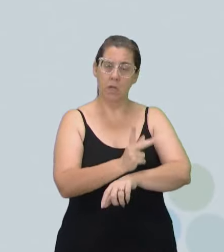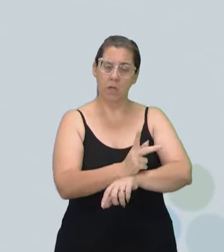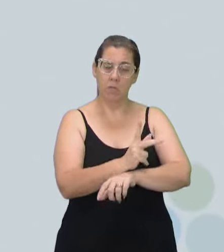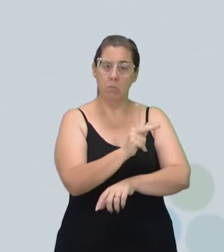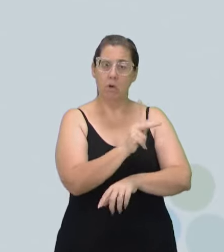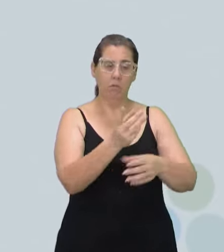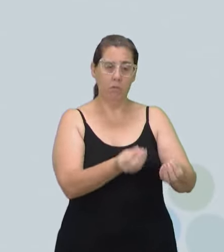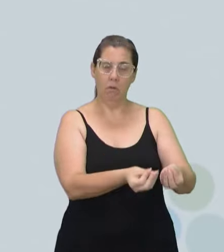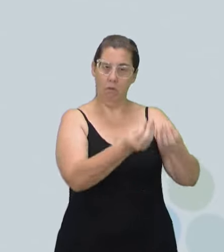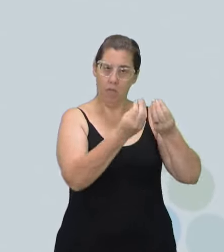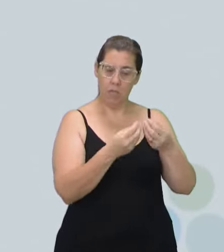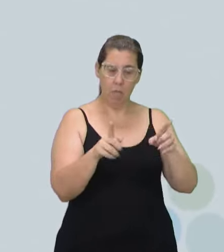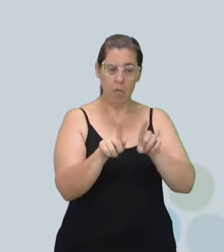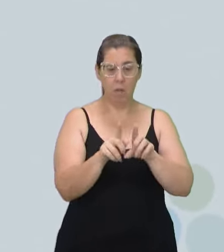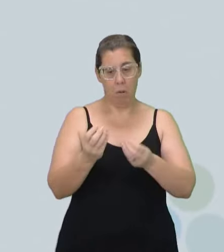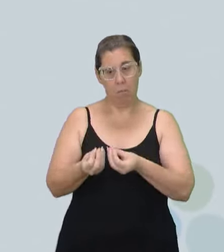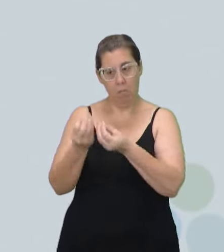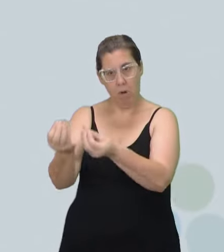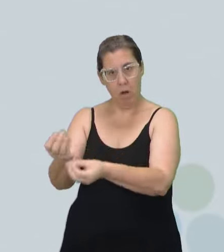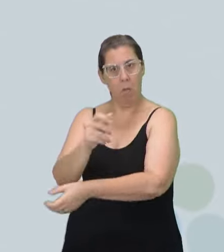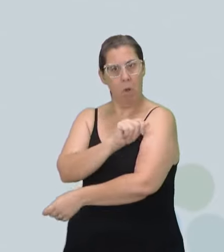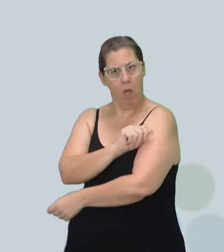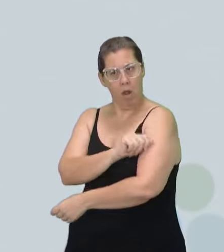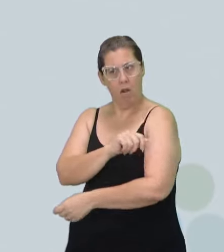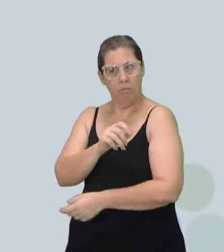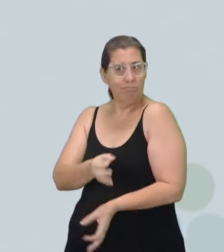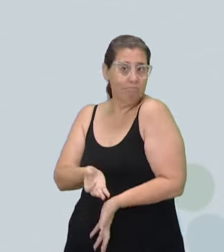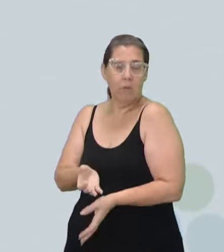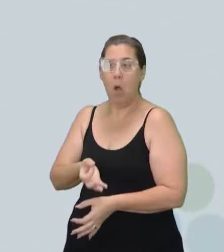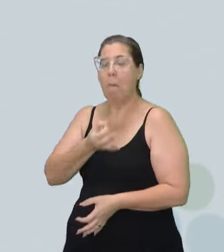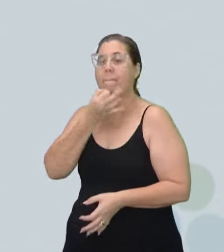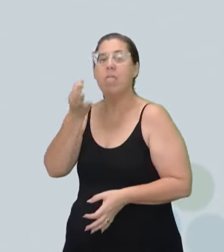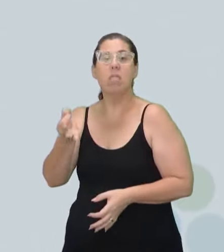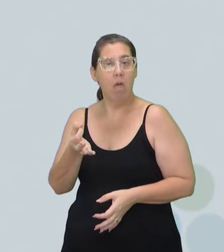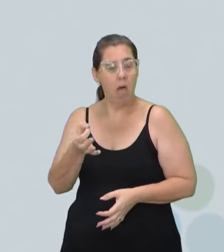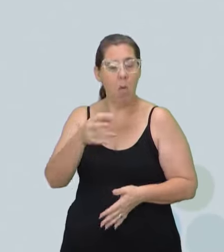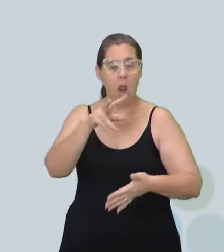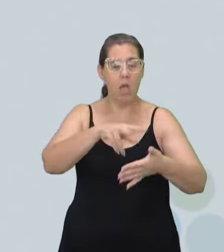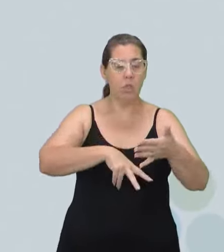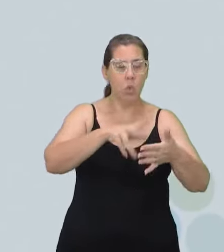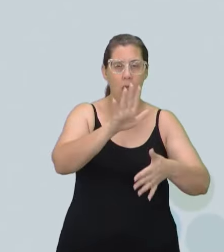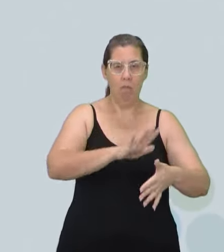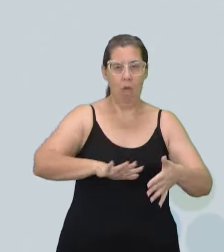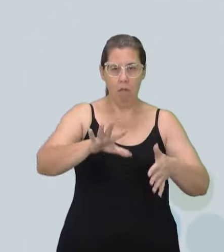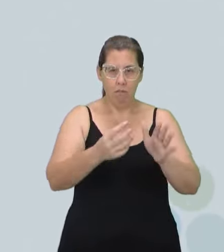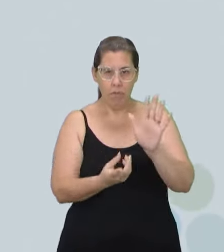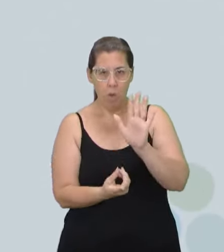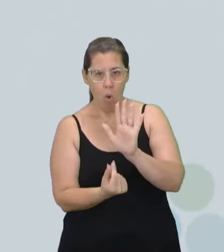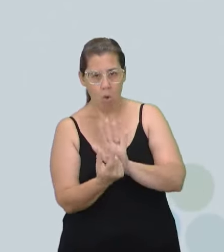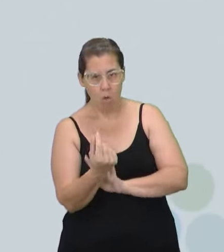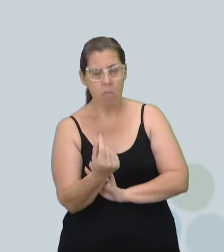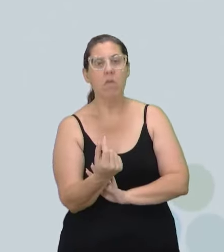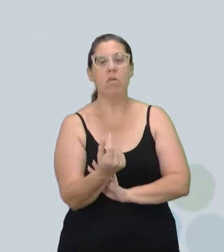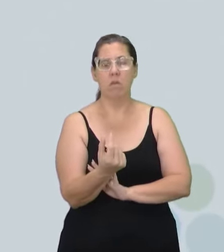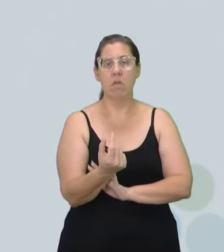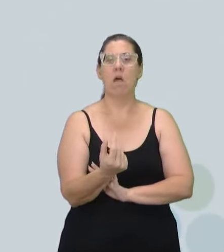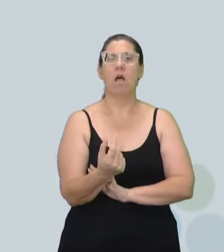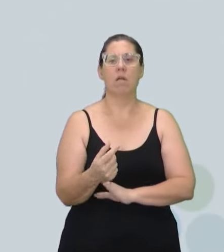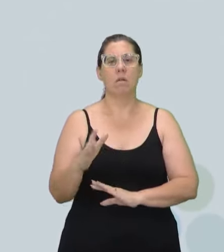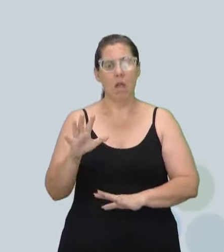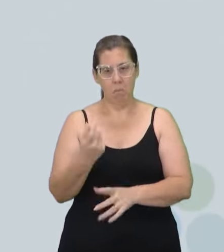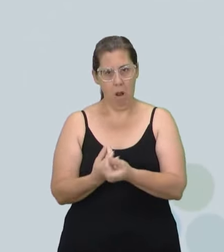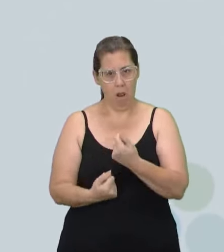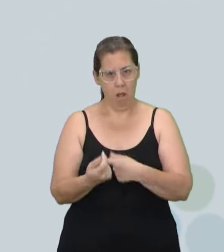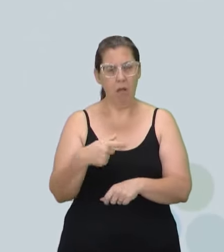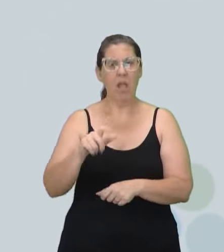professor e pelos estudantes sugere algumas leituras a respeito de índices econômicos como fatores